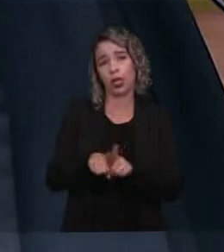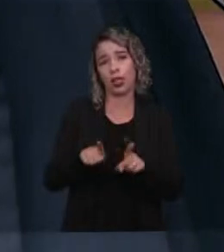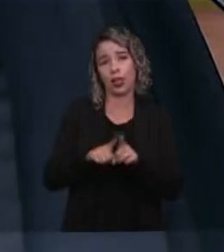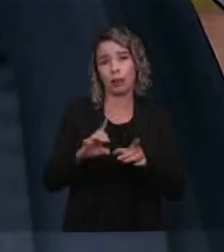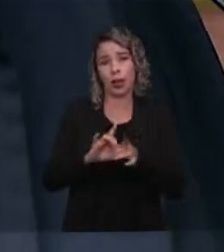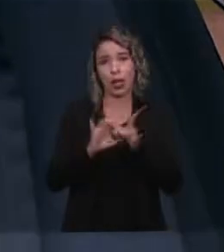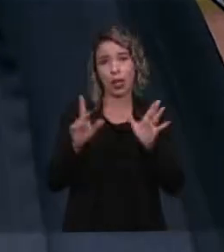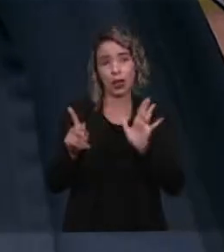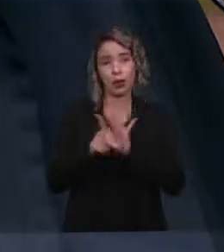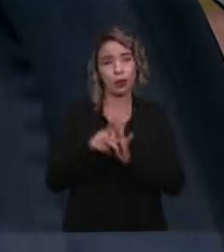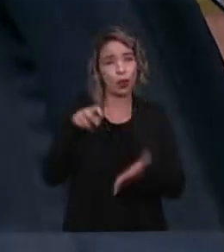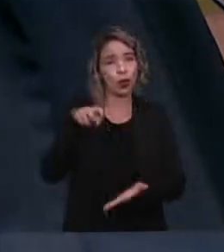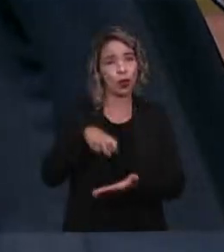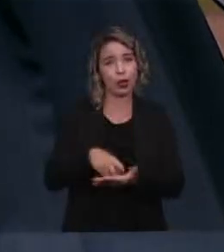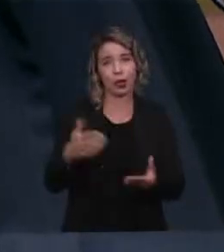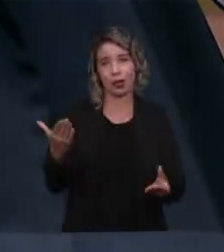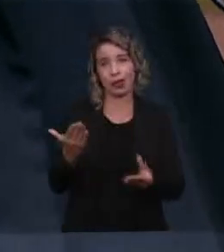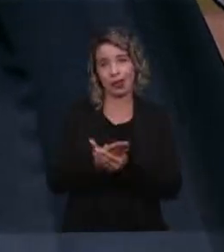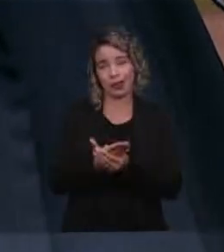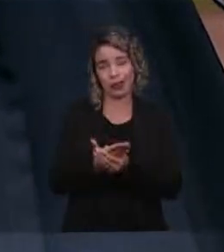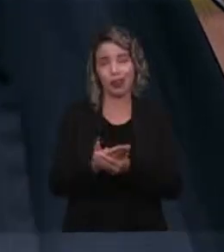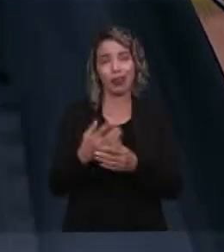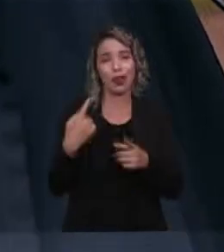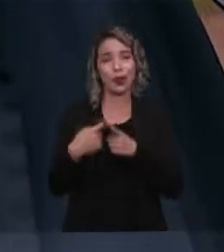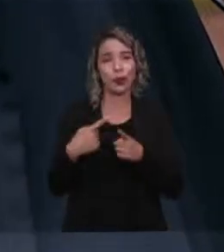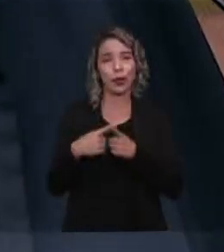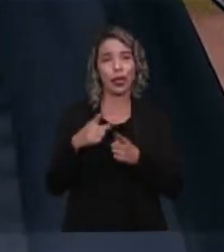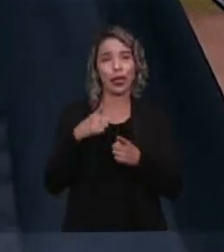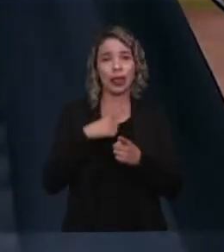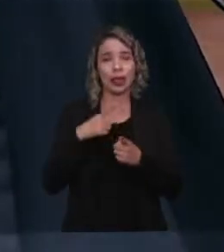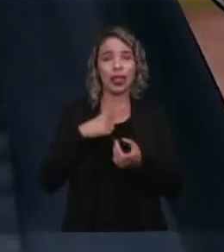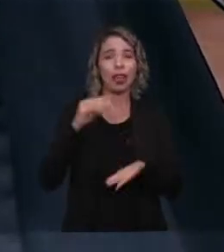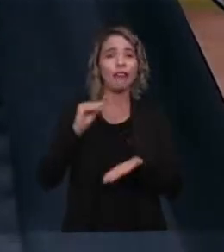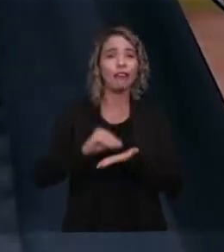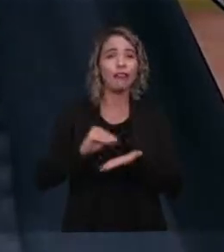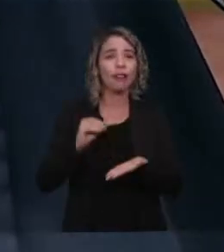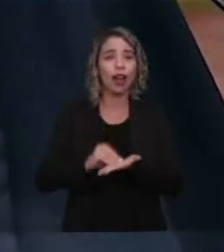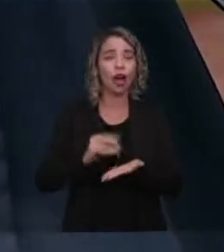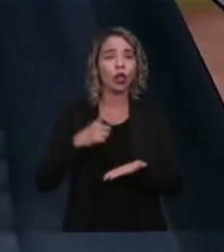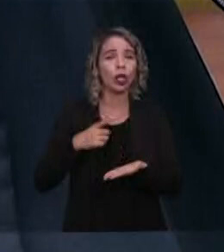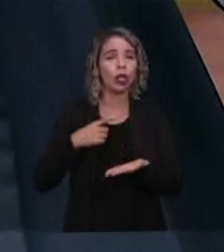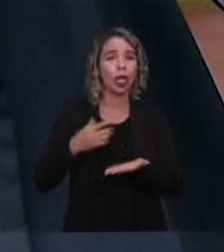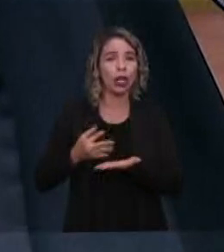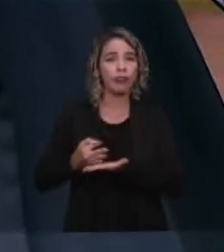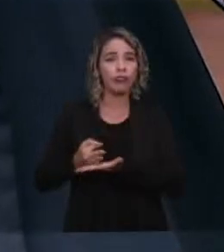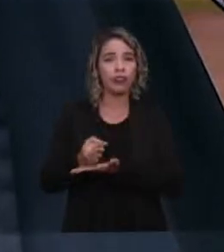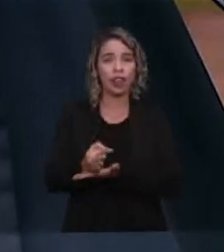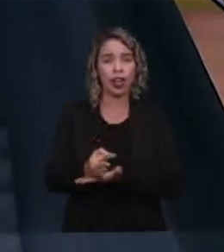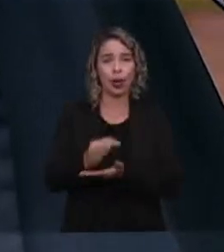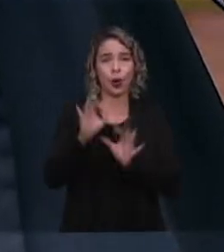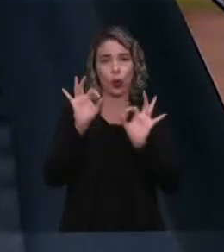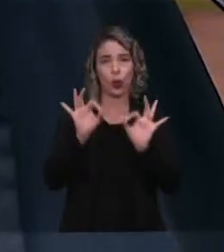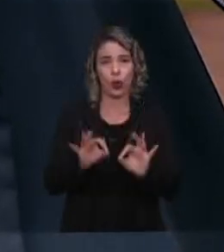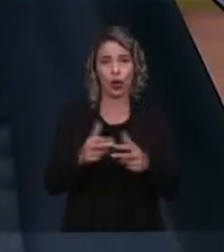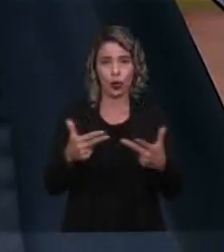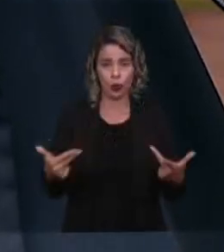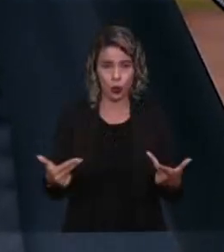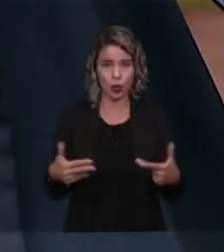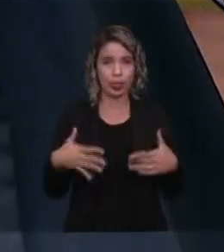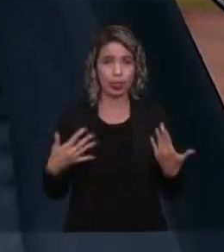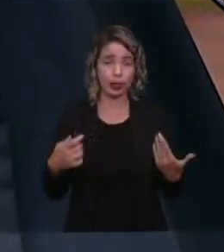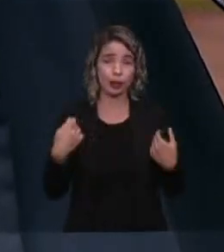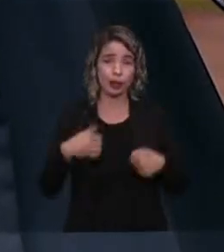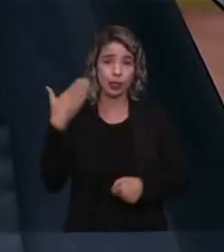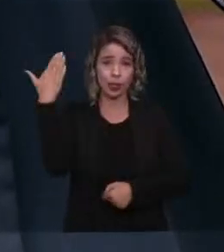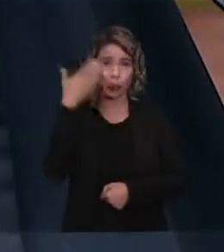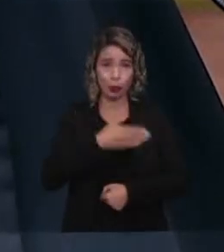a instauração de ação penal por padecerem da presunção relativa de falta de fidedignidade. A colaboração premiada como meio de obtenção de